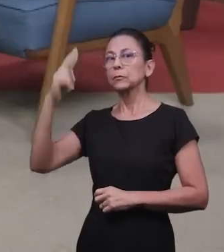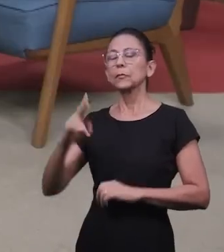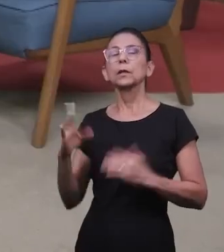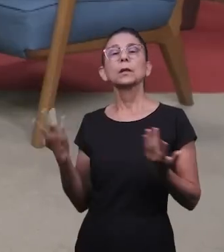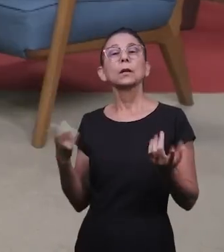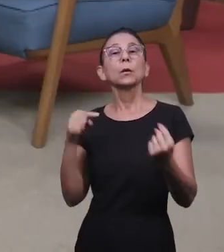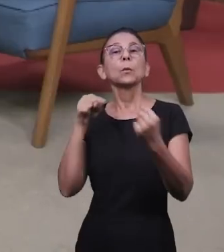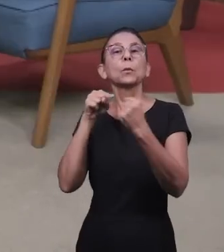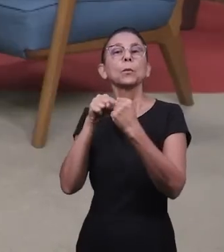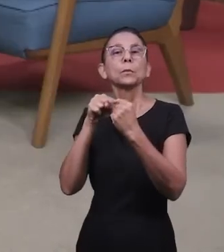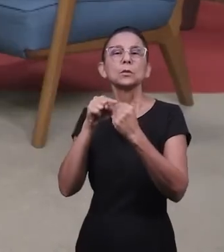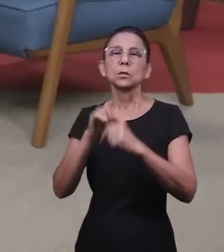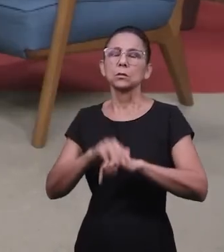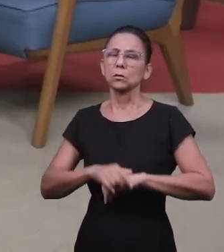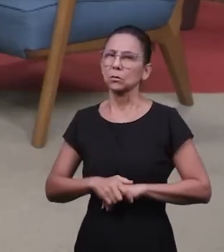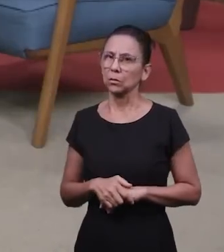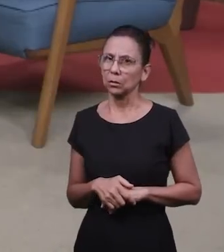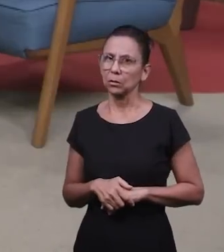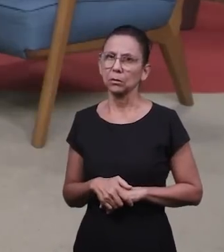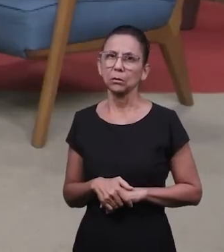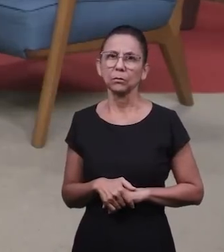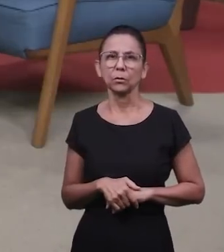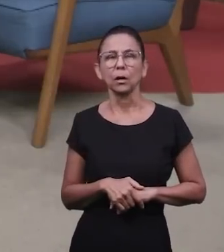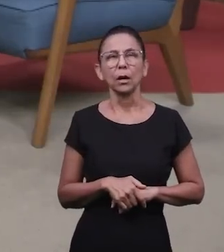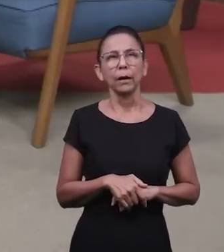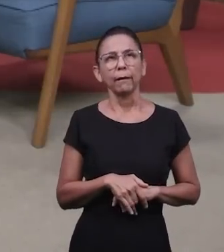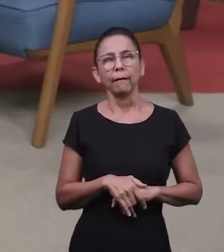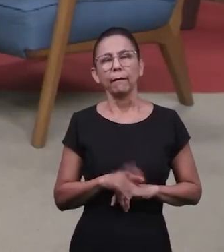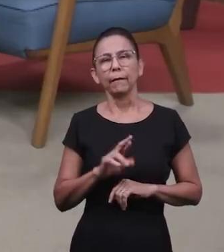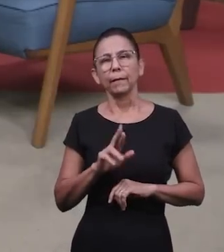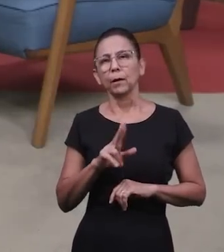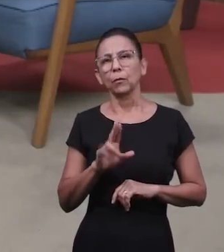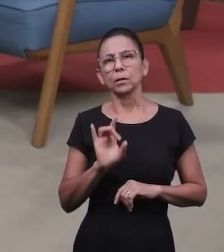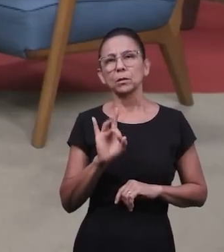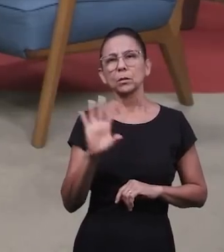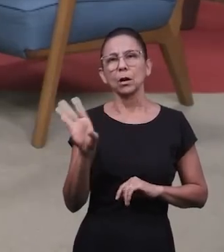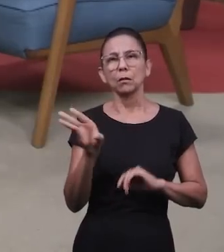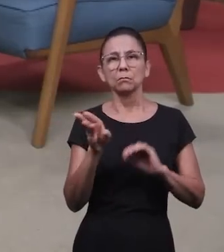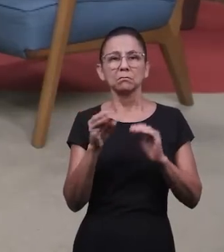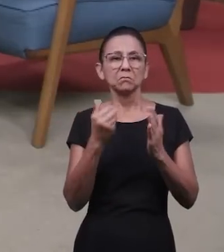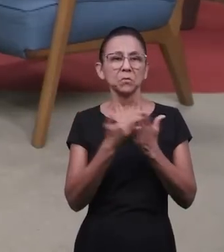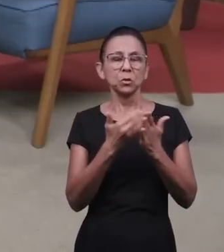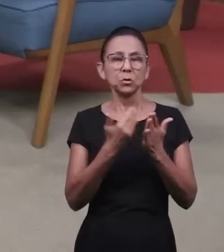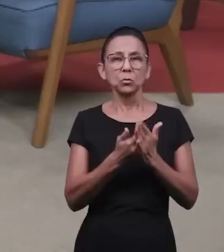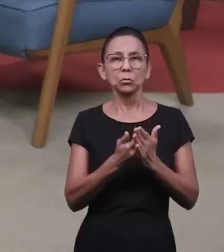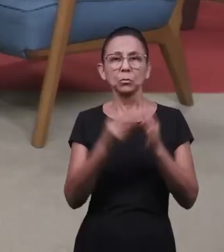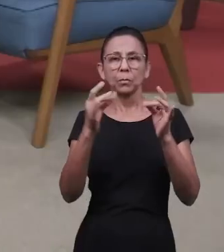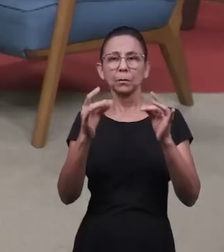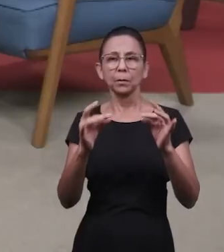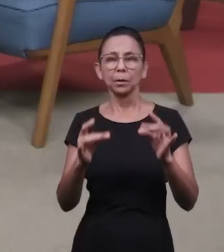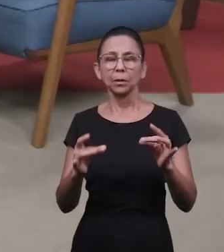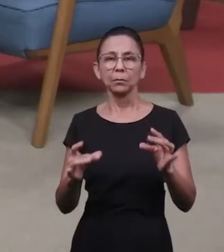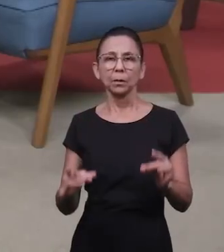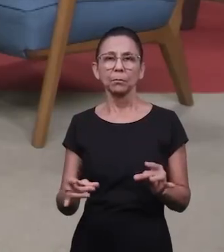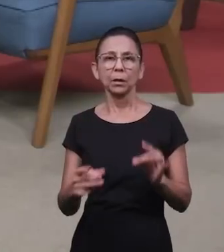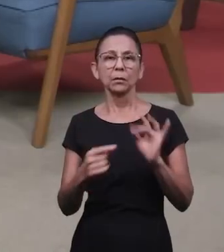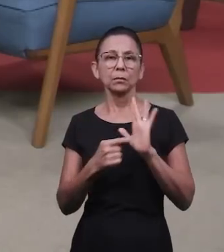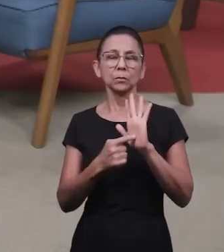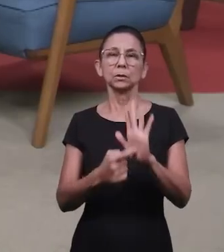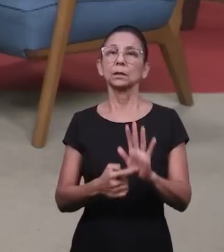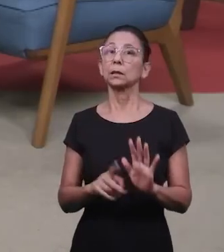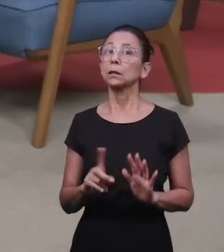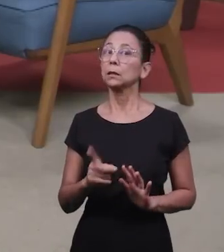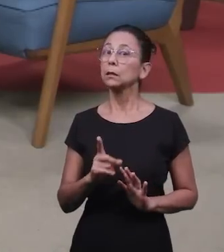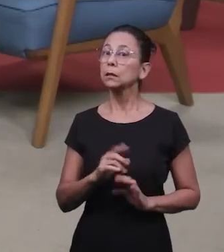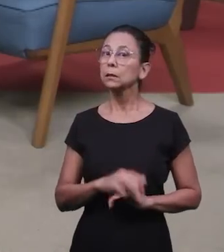Porque o nosso objetivo vai muito além de simplesmente trazer um conteúdo para você. O objetivo nosso aqui é que o Espírito Santo esteja